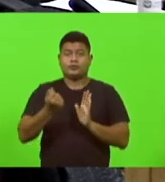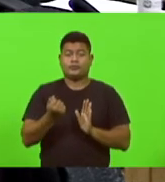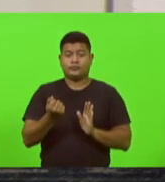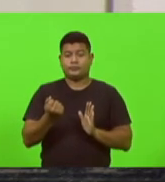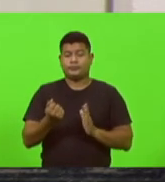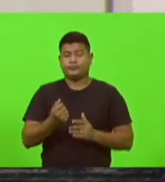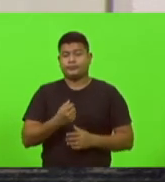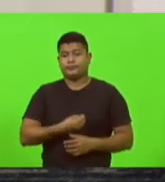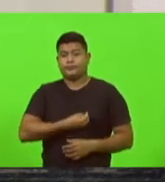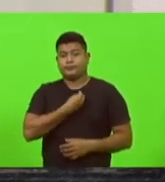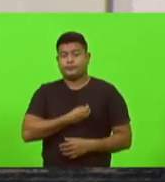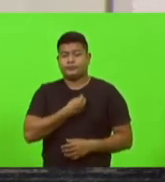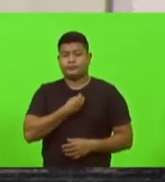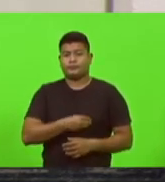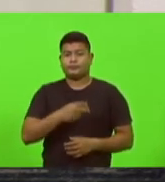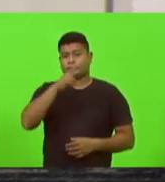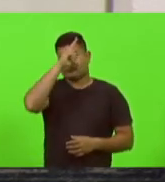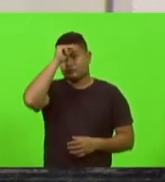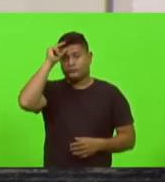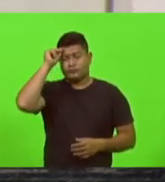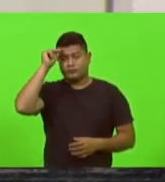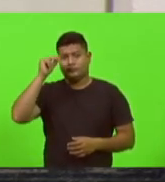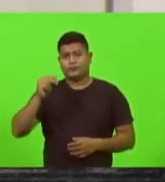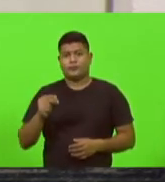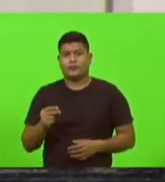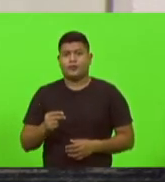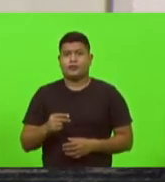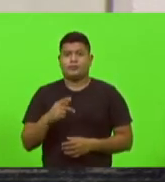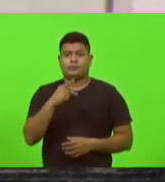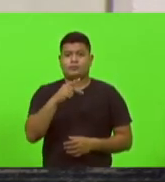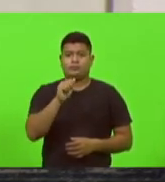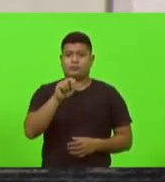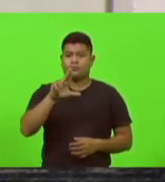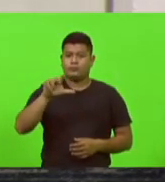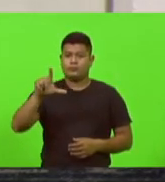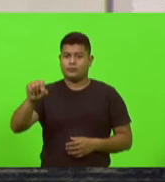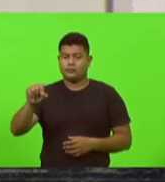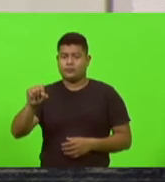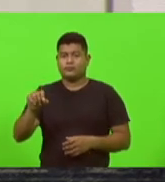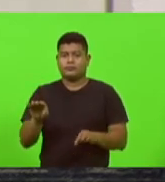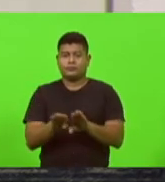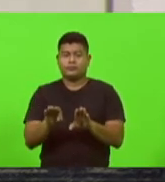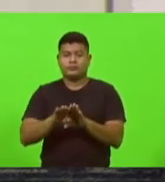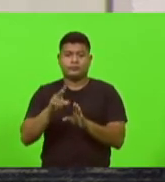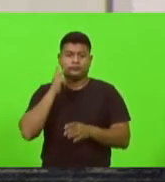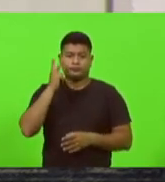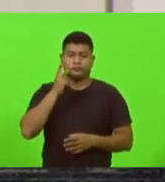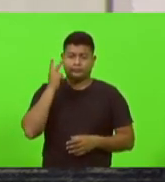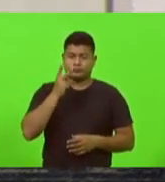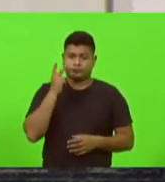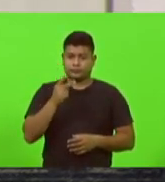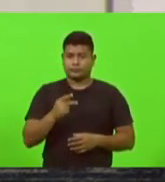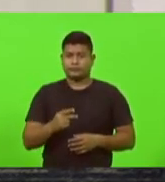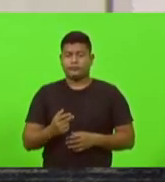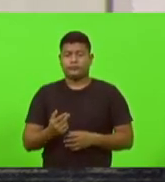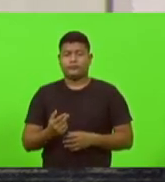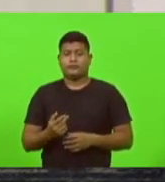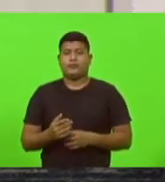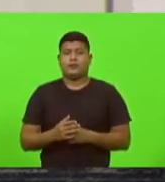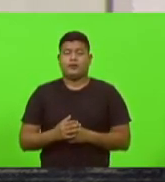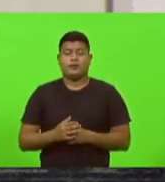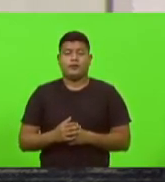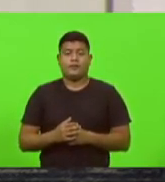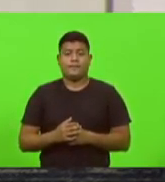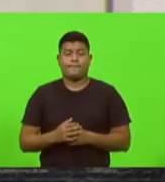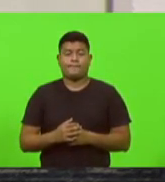do vereador Victor Antônio Baez. Sejam bem-vindos na nossa Casa Legislativa. Ainda,